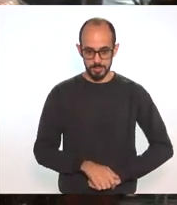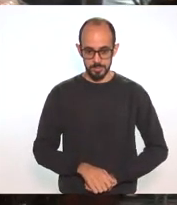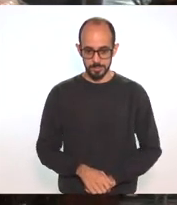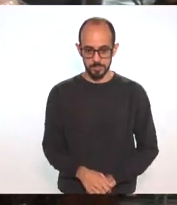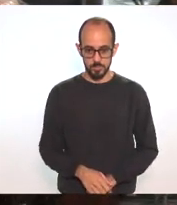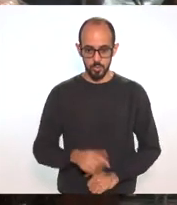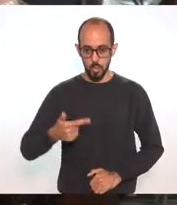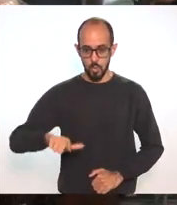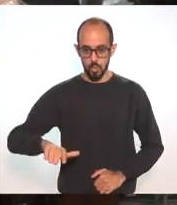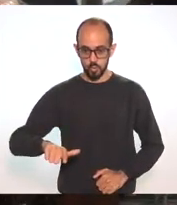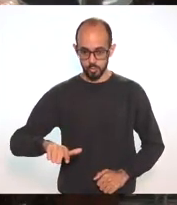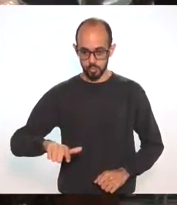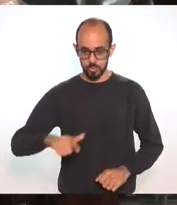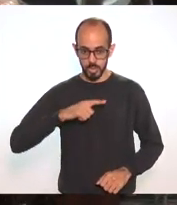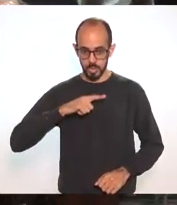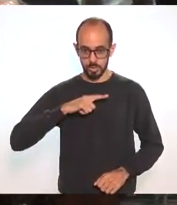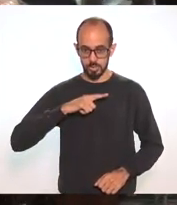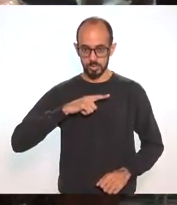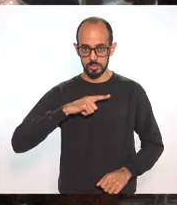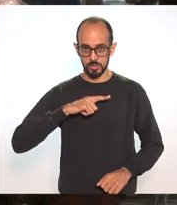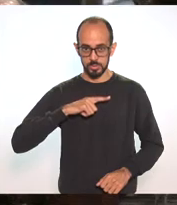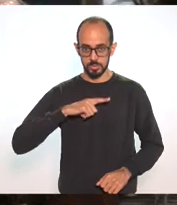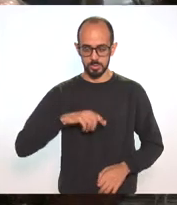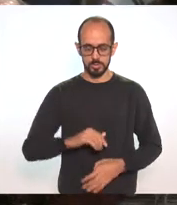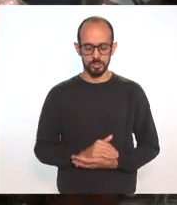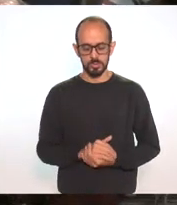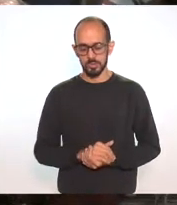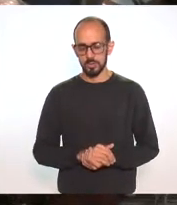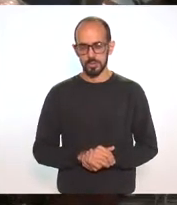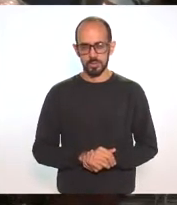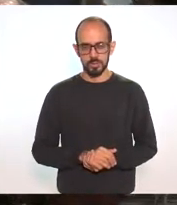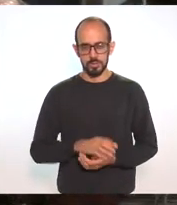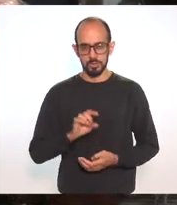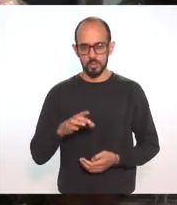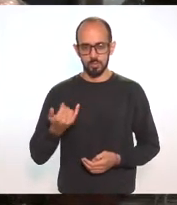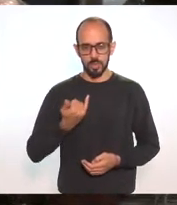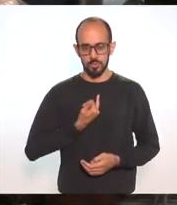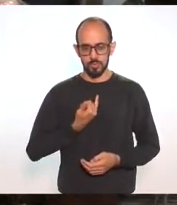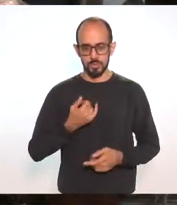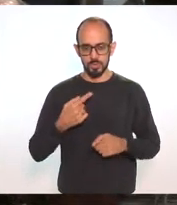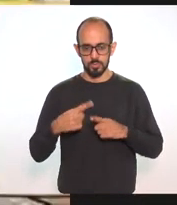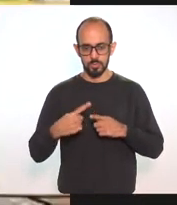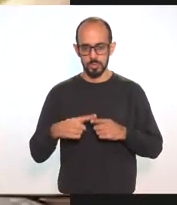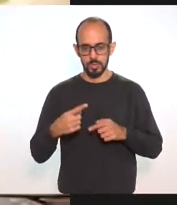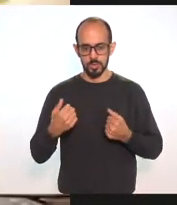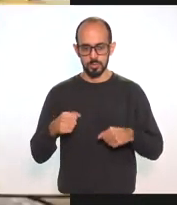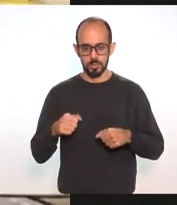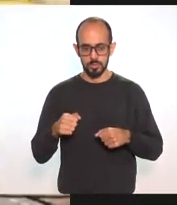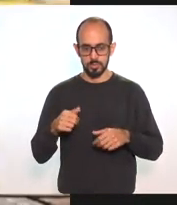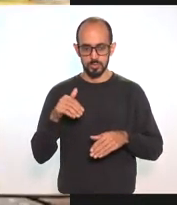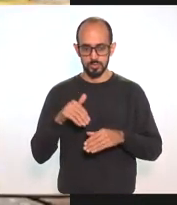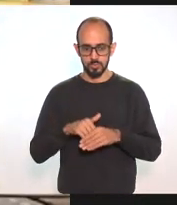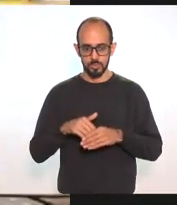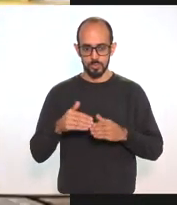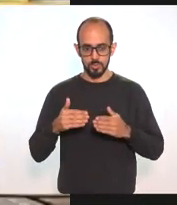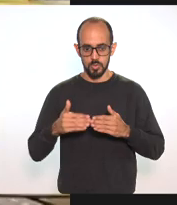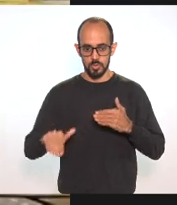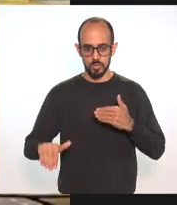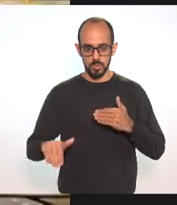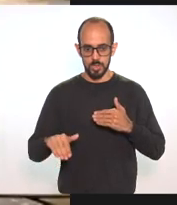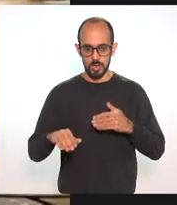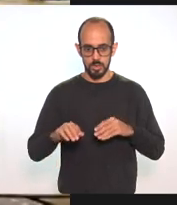Mais alguma abstenção? Presidente, só registrar que eu tenho enviado pelo grupo de votação todos os votos contrários e abstenção